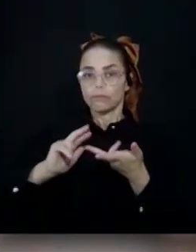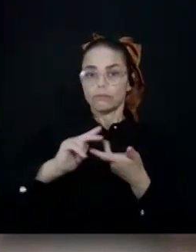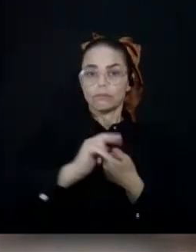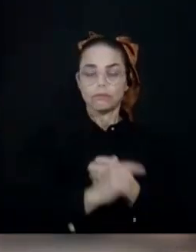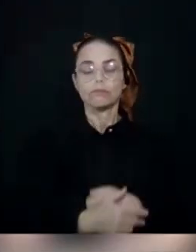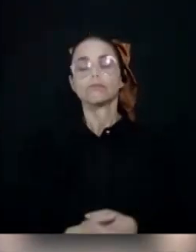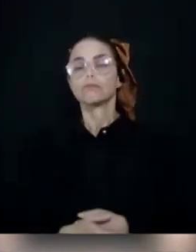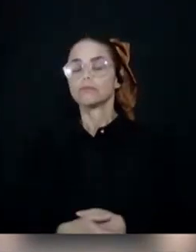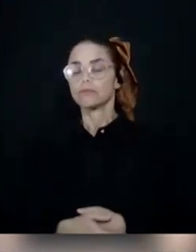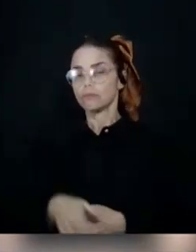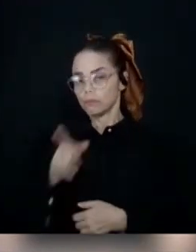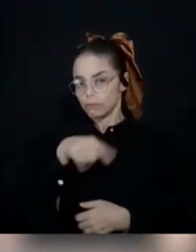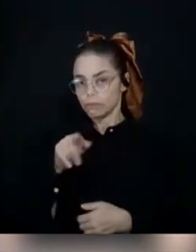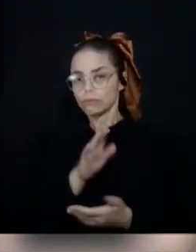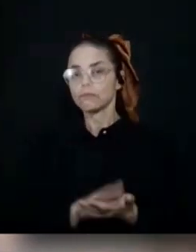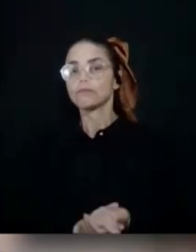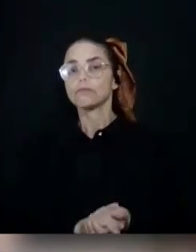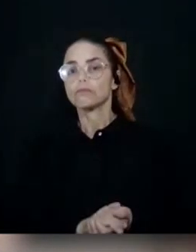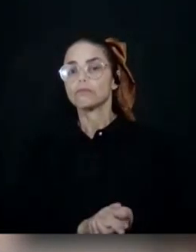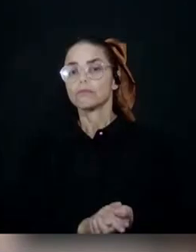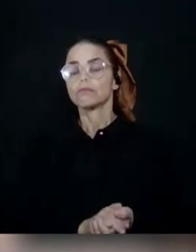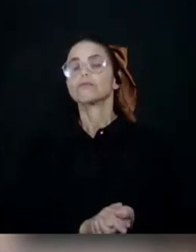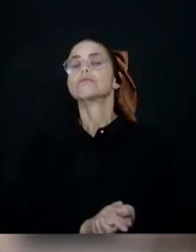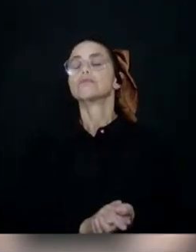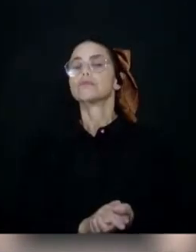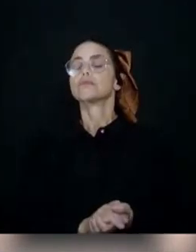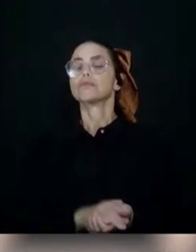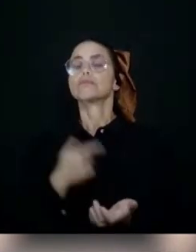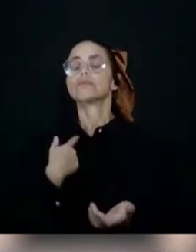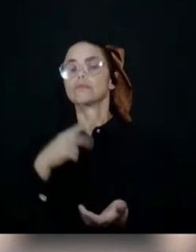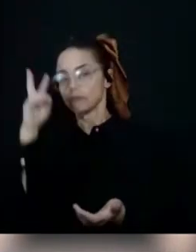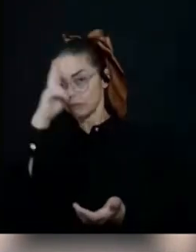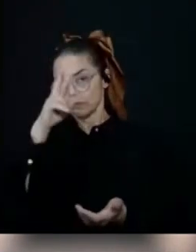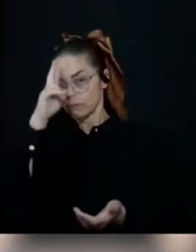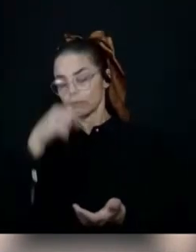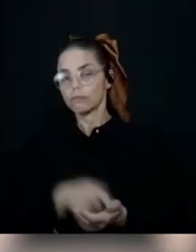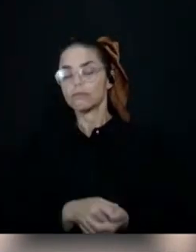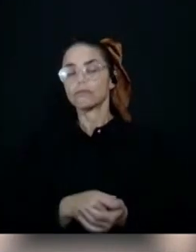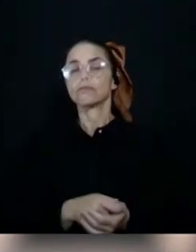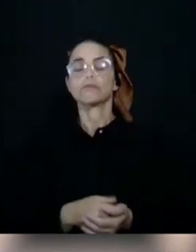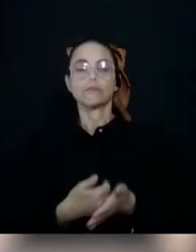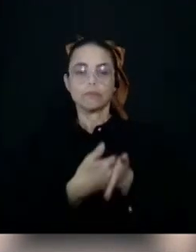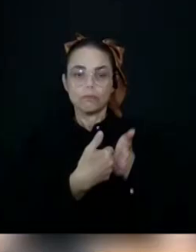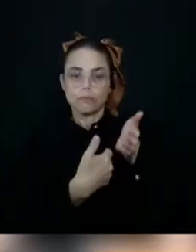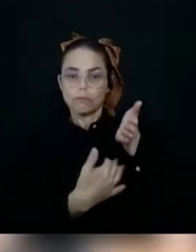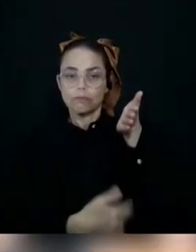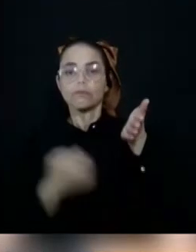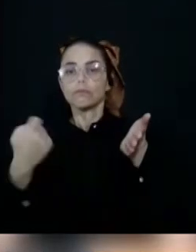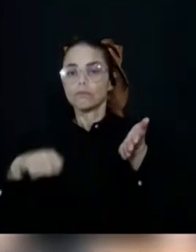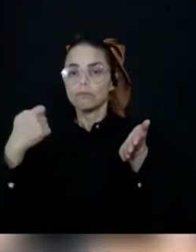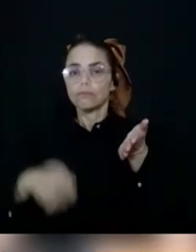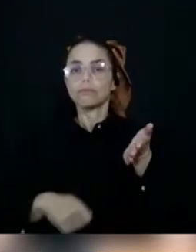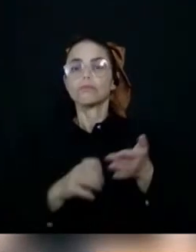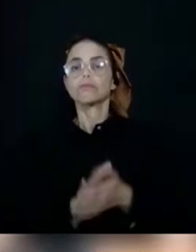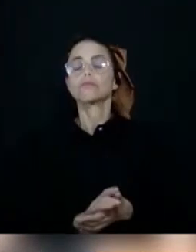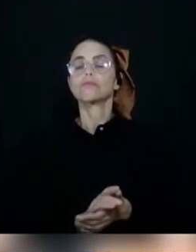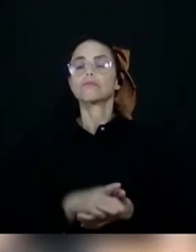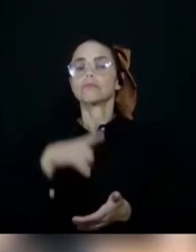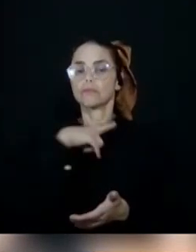senhores vão reverberar todo esse conteúdo. É necessário que essa Casa de Leis